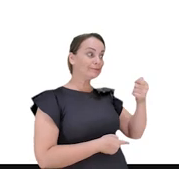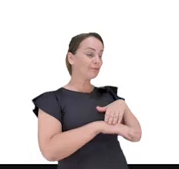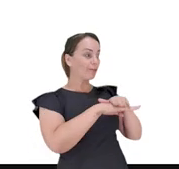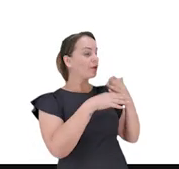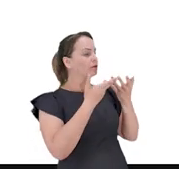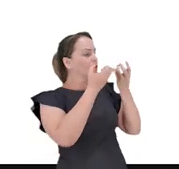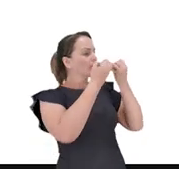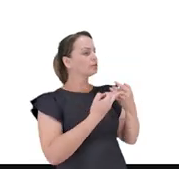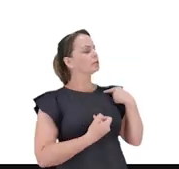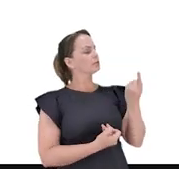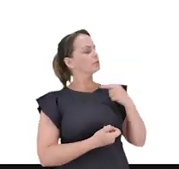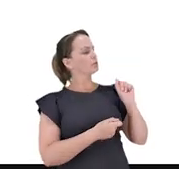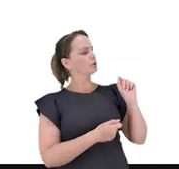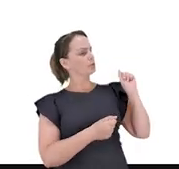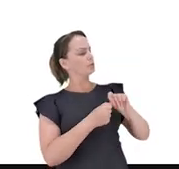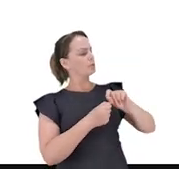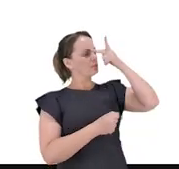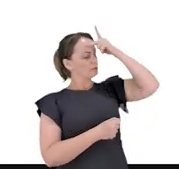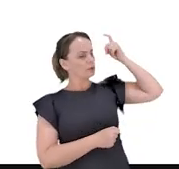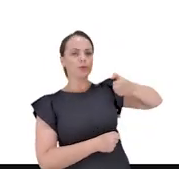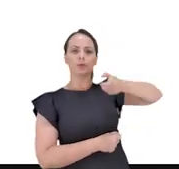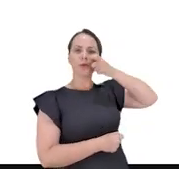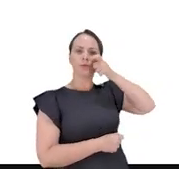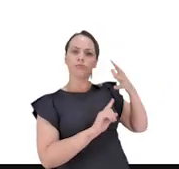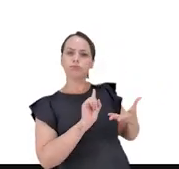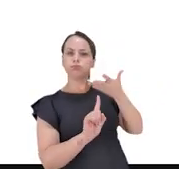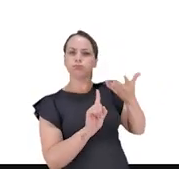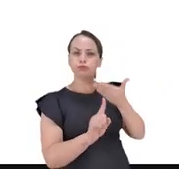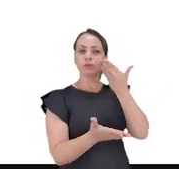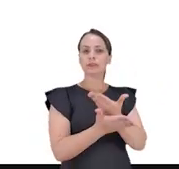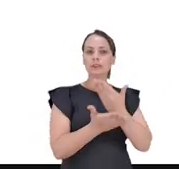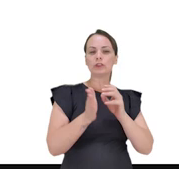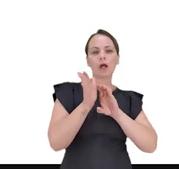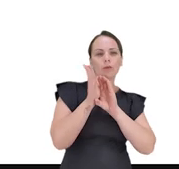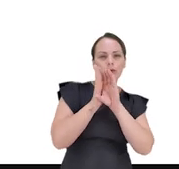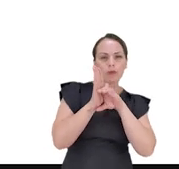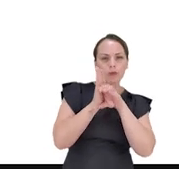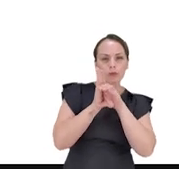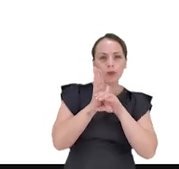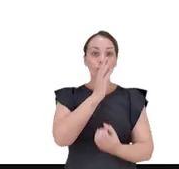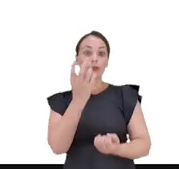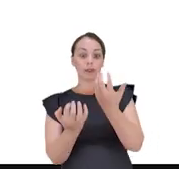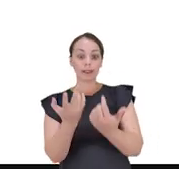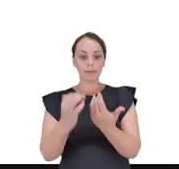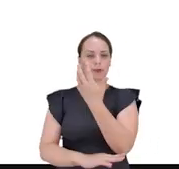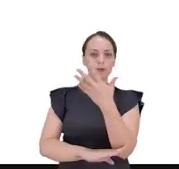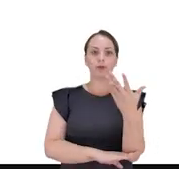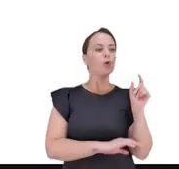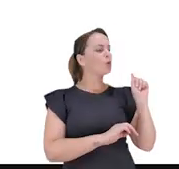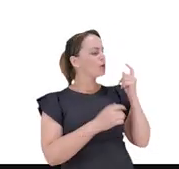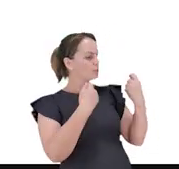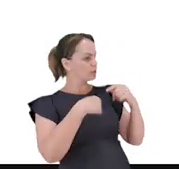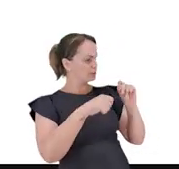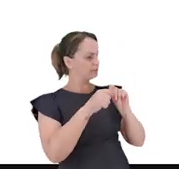nossa audiência o que, que uma pessoa que está assistindo, que se estimula a estudar ciência, queimadas, florestas, tem que fazer